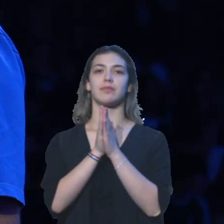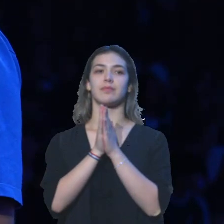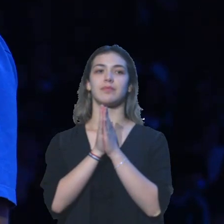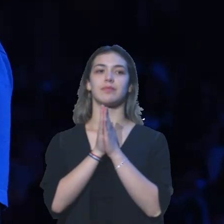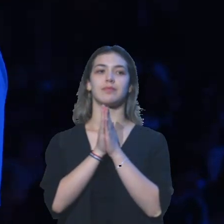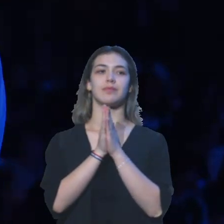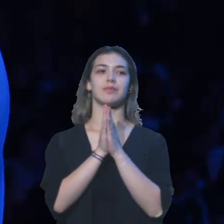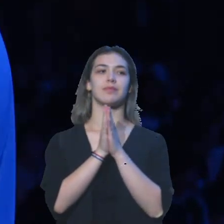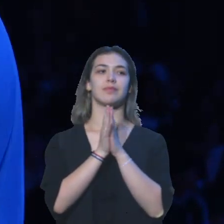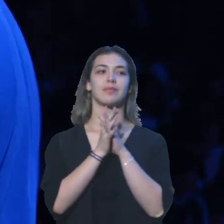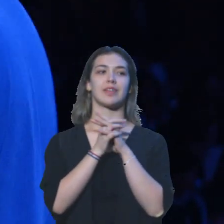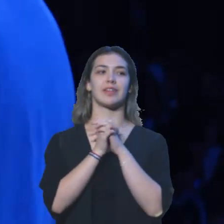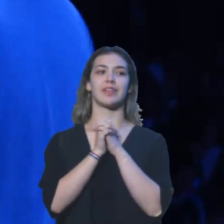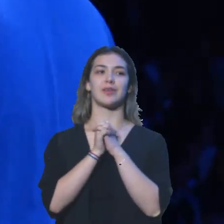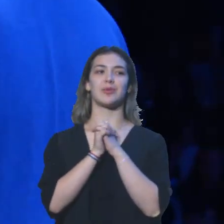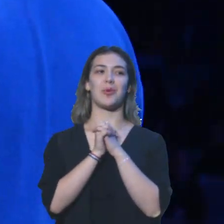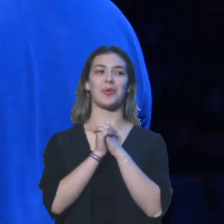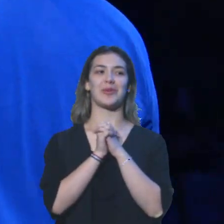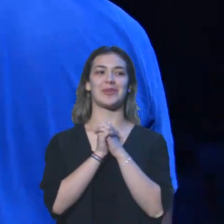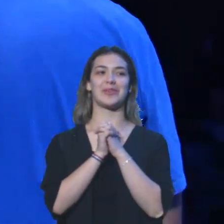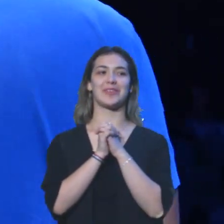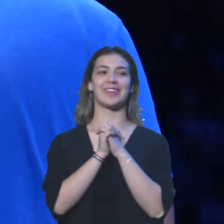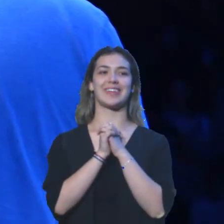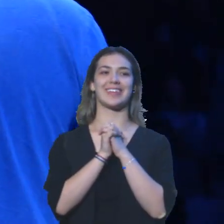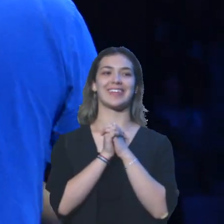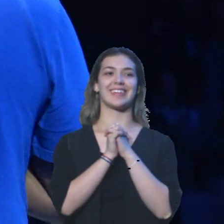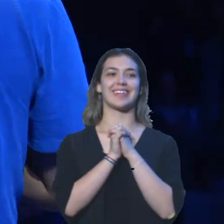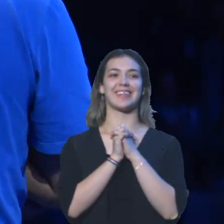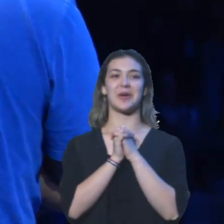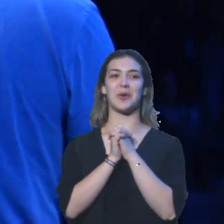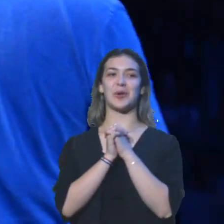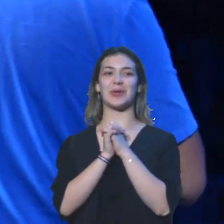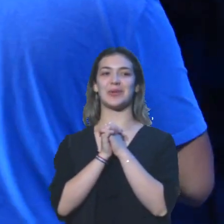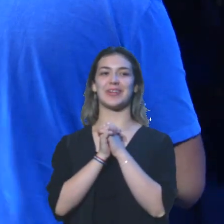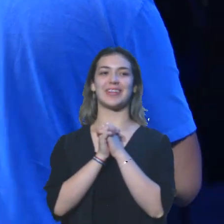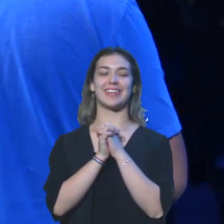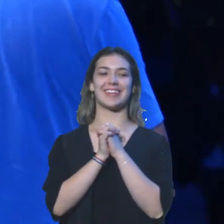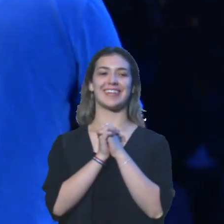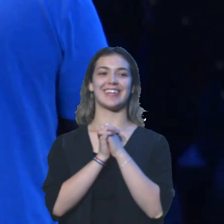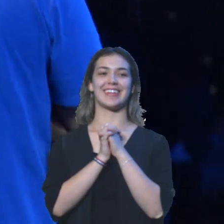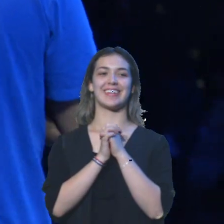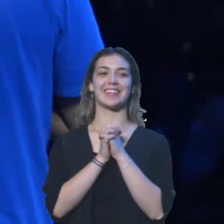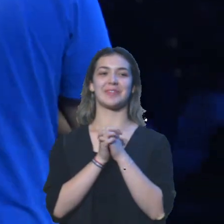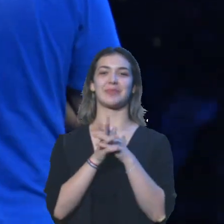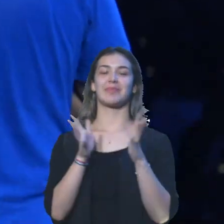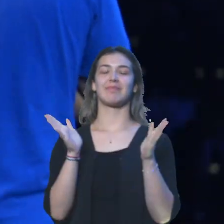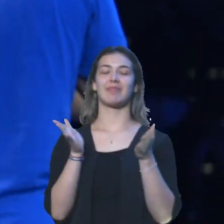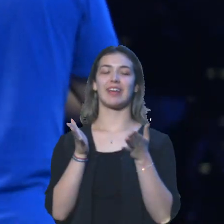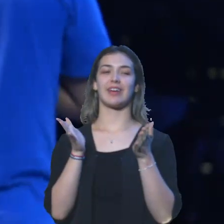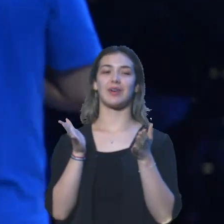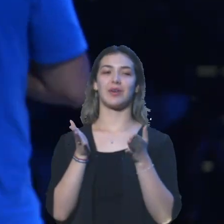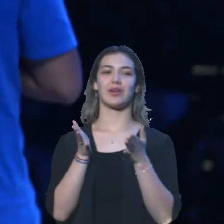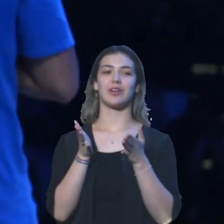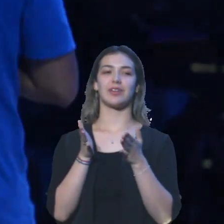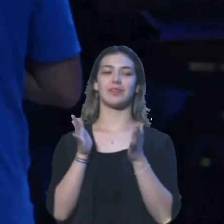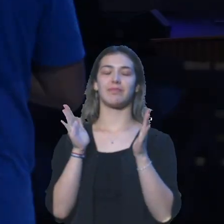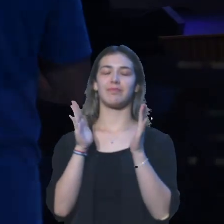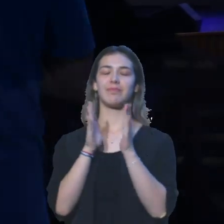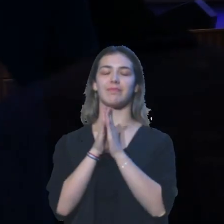Feche teu olho. Se você quiser abaixar a cabeça, se você quiser, enfim, só feche teu